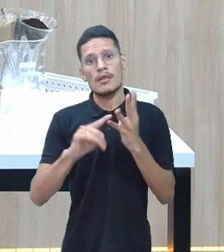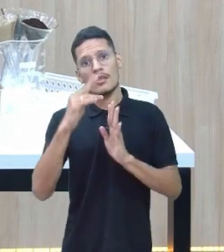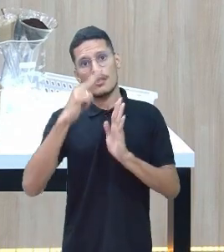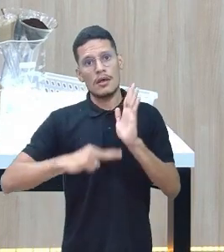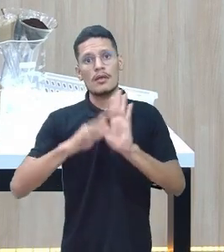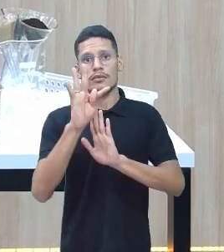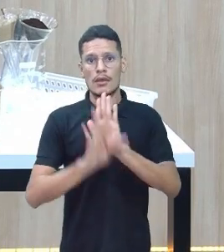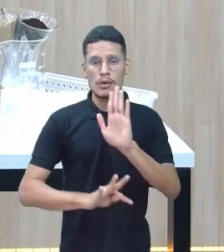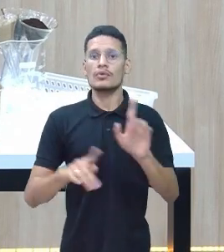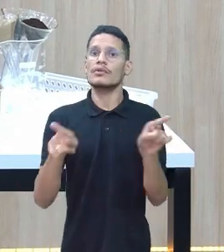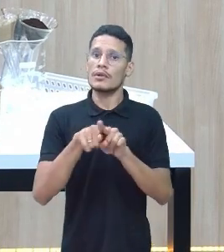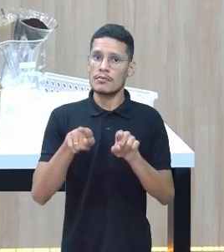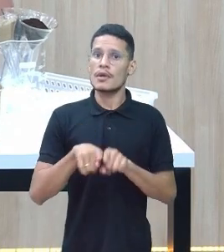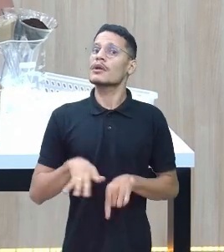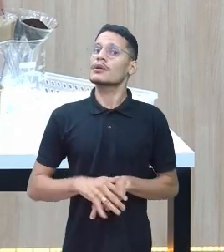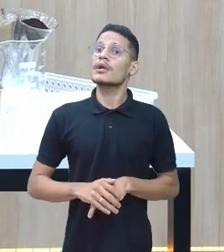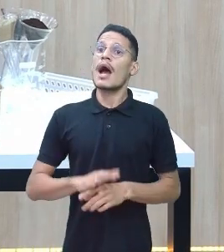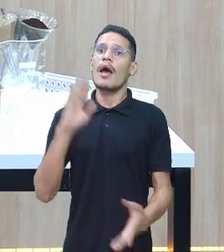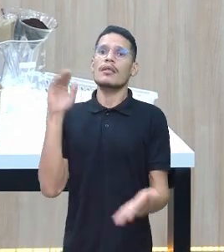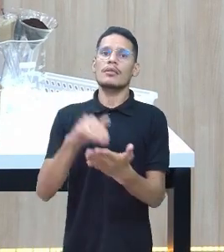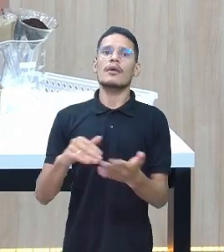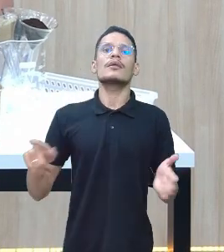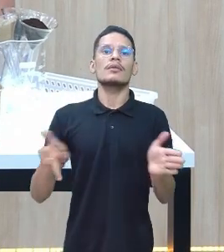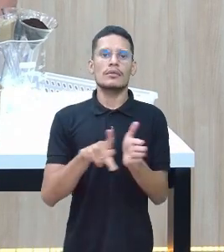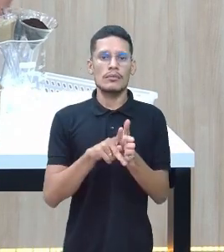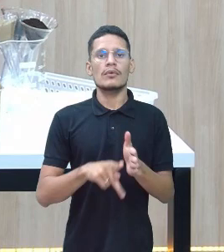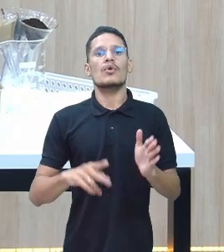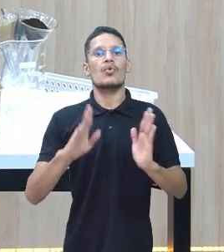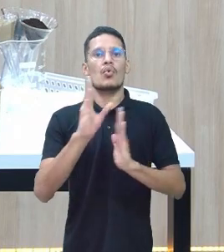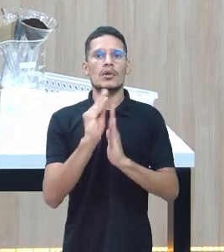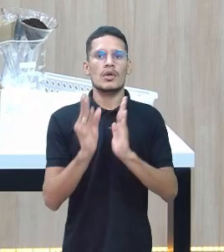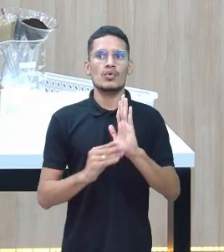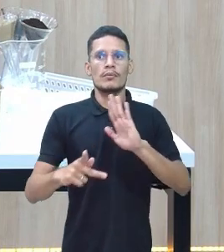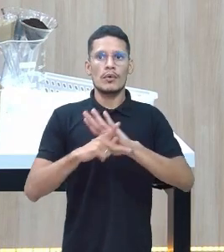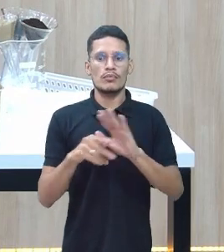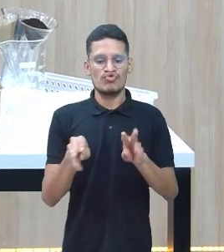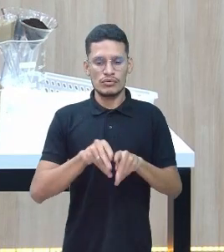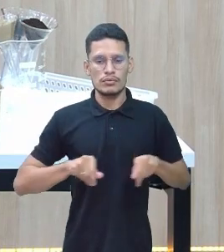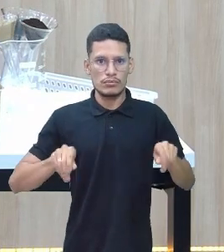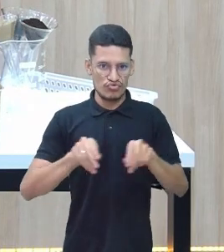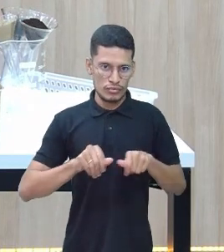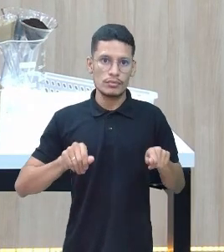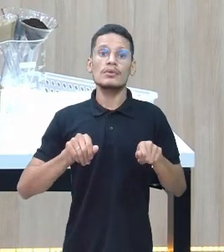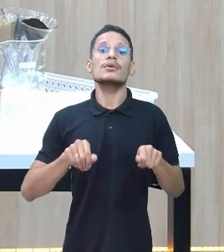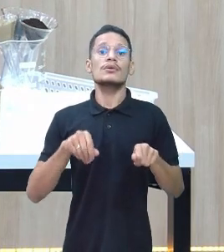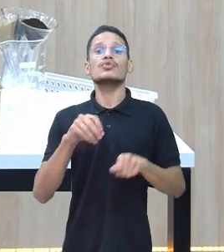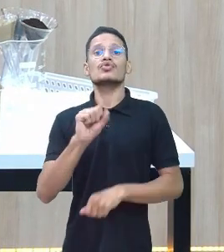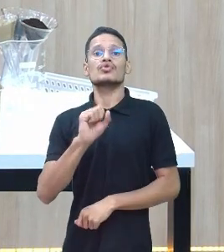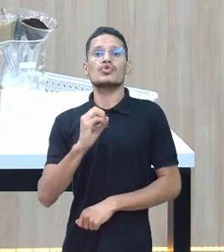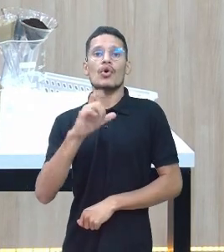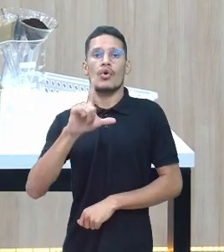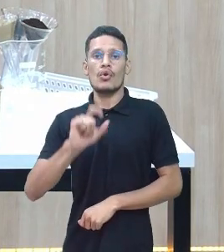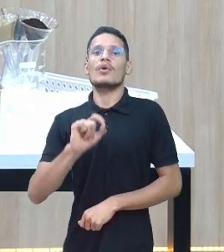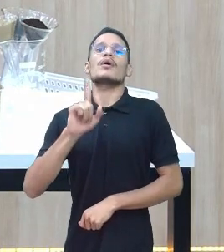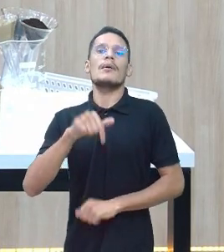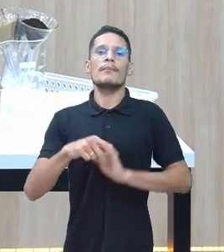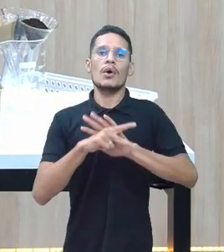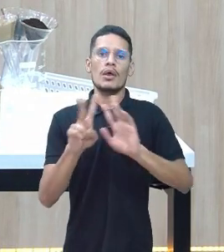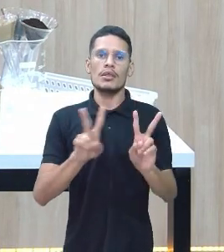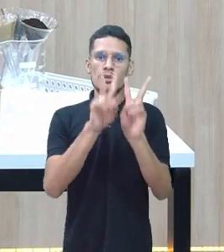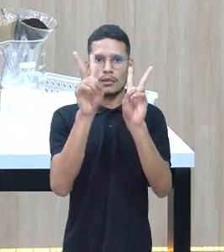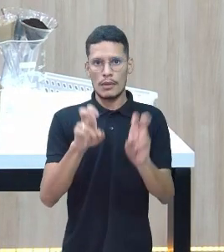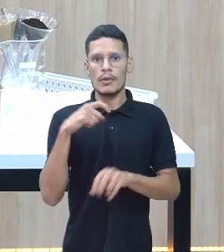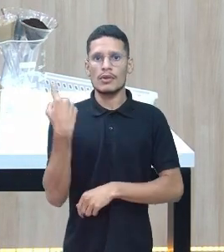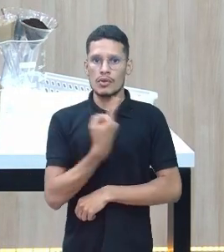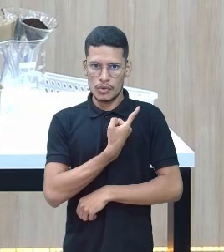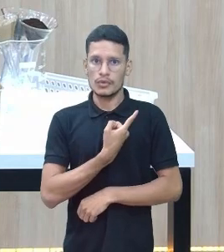didático. E aí, para chegarmos nesse conteúdo de solo, formação de solo, que é esse o nosso tema, a